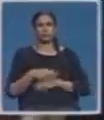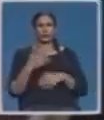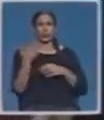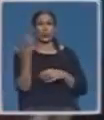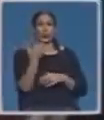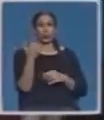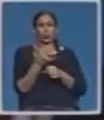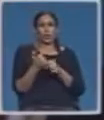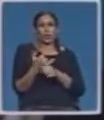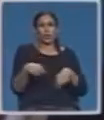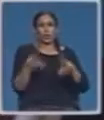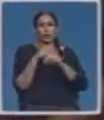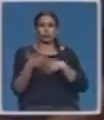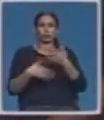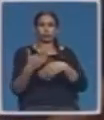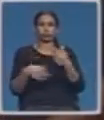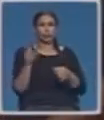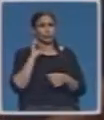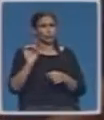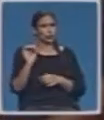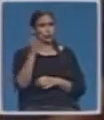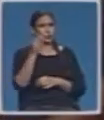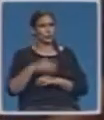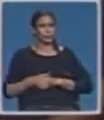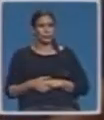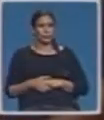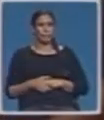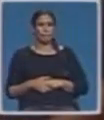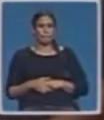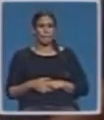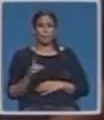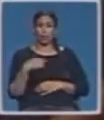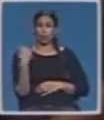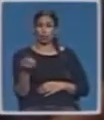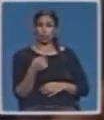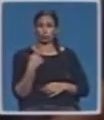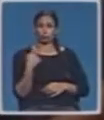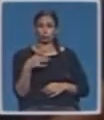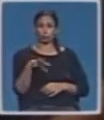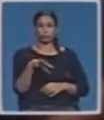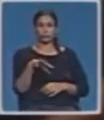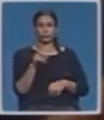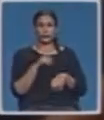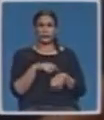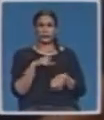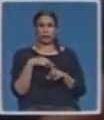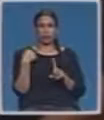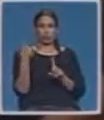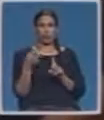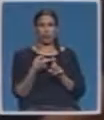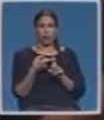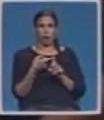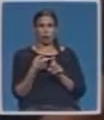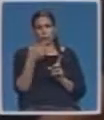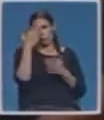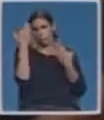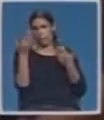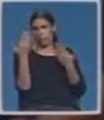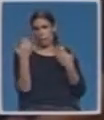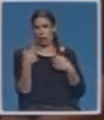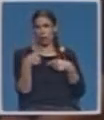da ilha é prioritário. Nós vamos escolher um momento anual fora da época alta